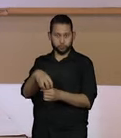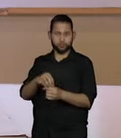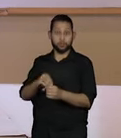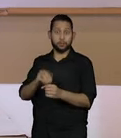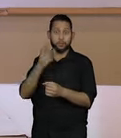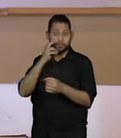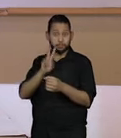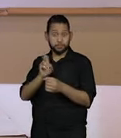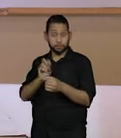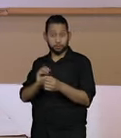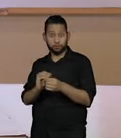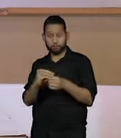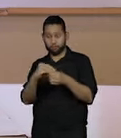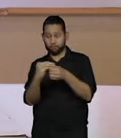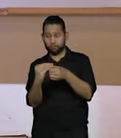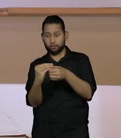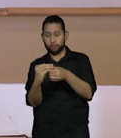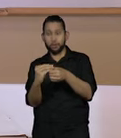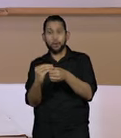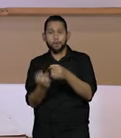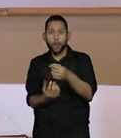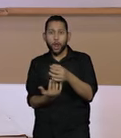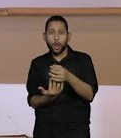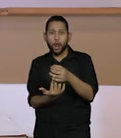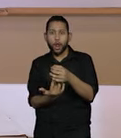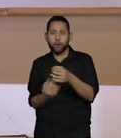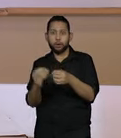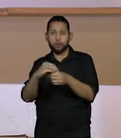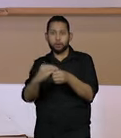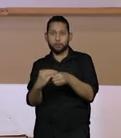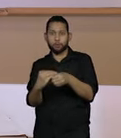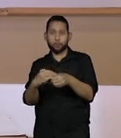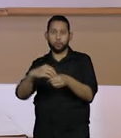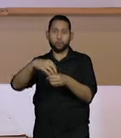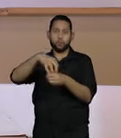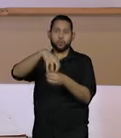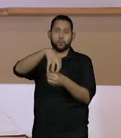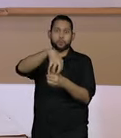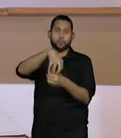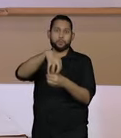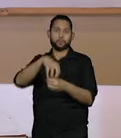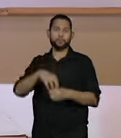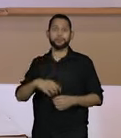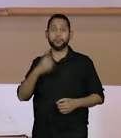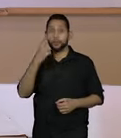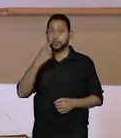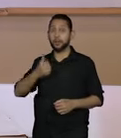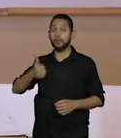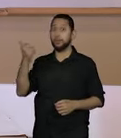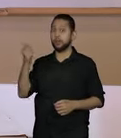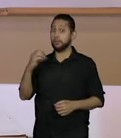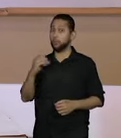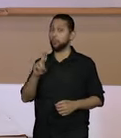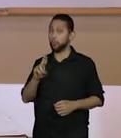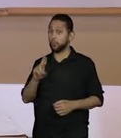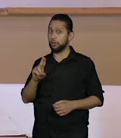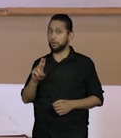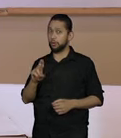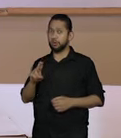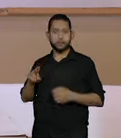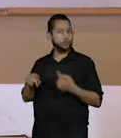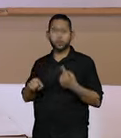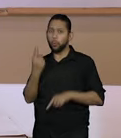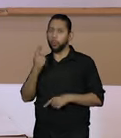bexiga. Um detalhe em relação ao cobre. Este cobre, ele não faz parte da reação.